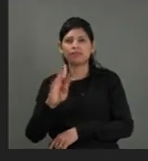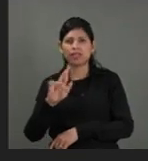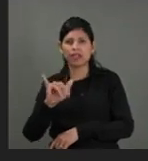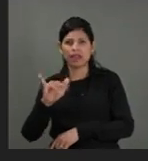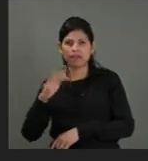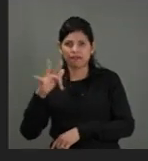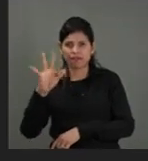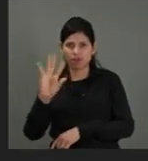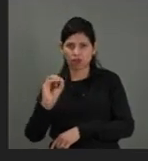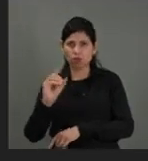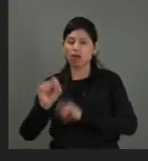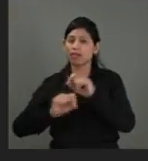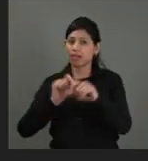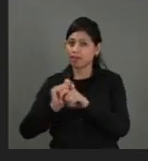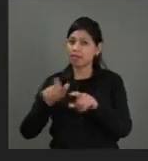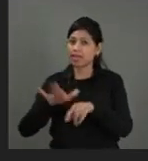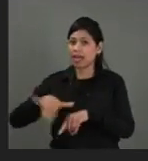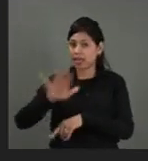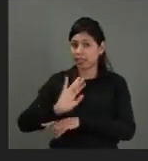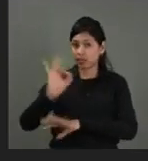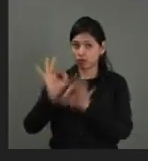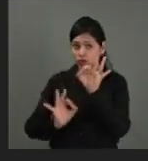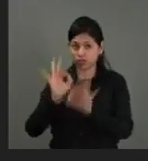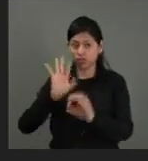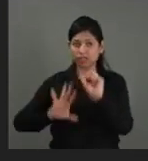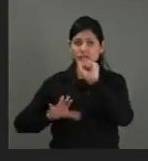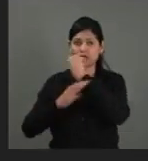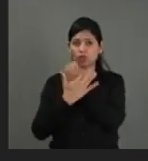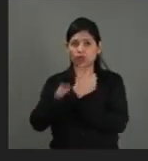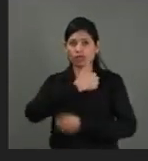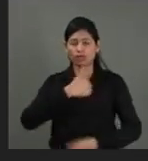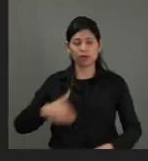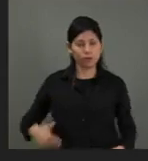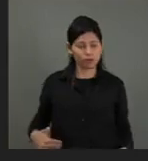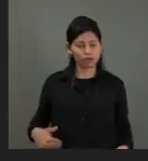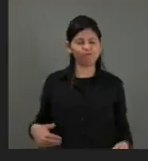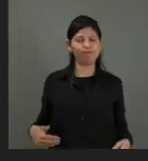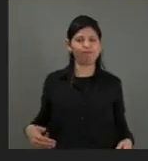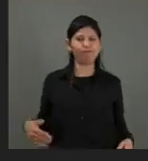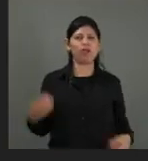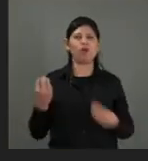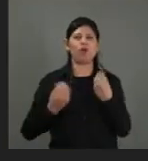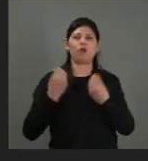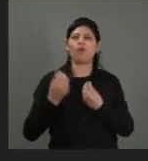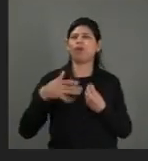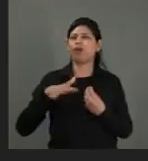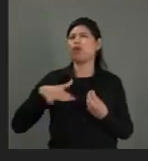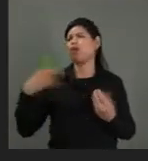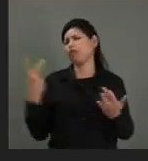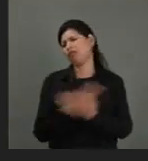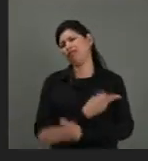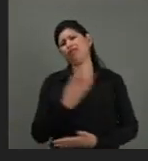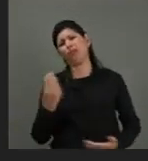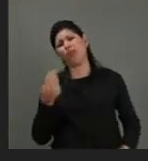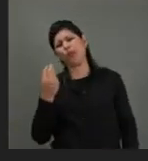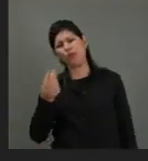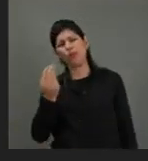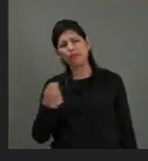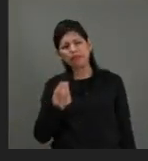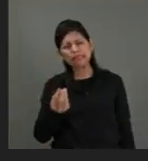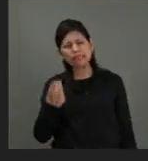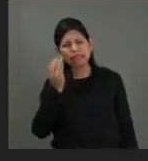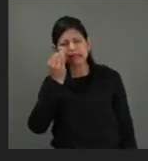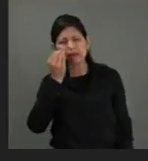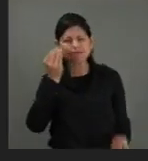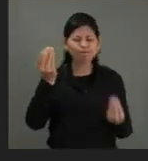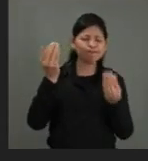da Justiça e da Segurança Pública. Olha só a que ponto chegou a inversão de valores. Será que não dava para desconfiar, não